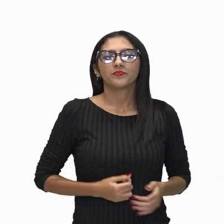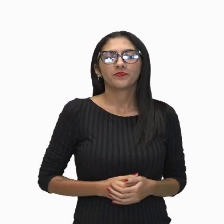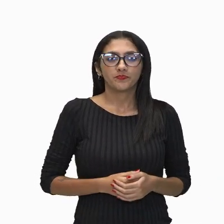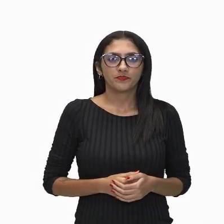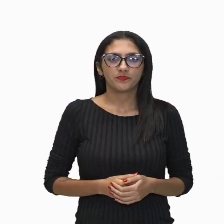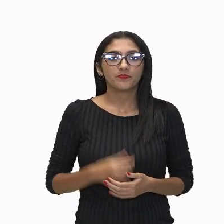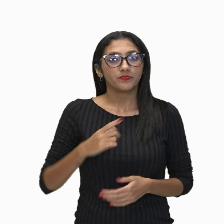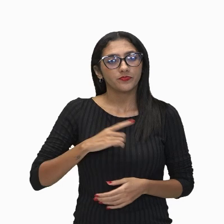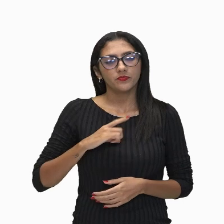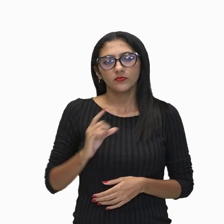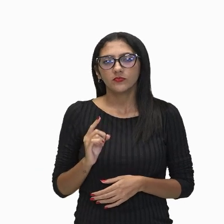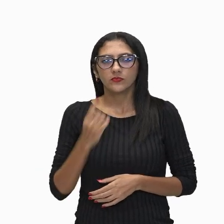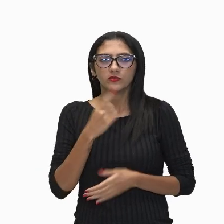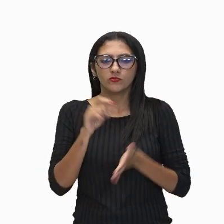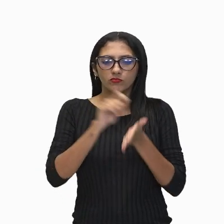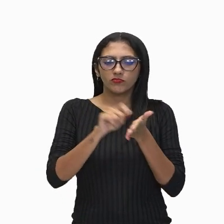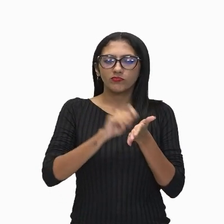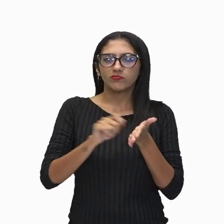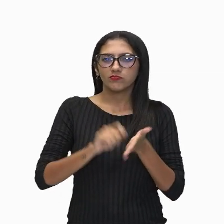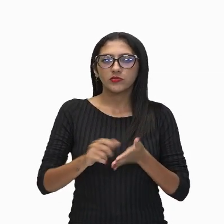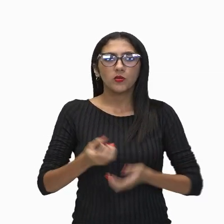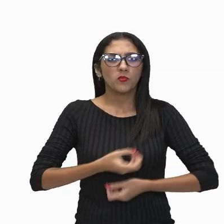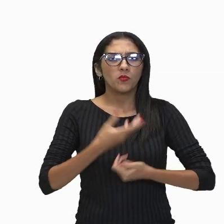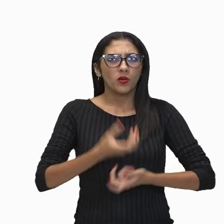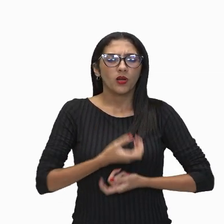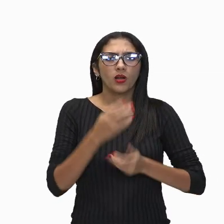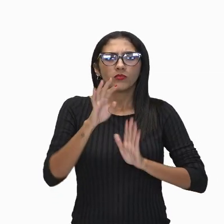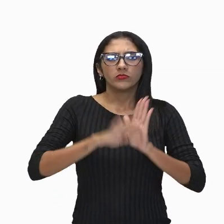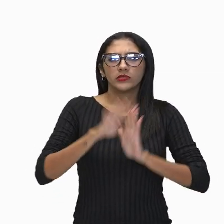pelo poeta e com um texto